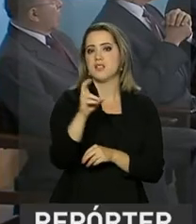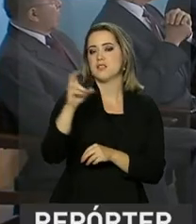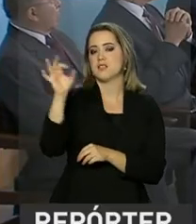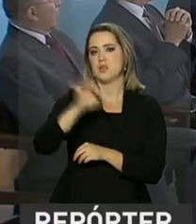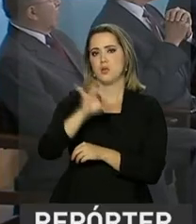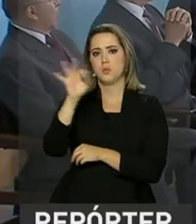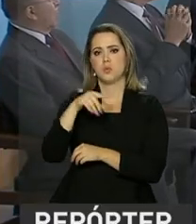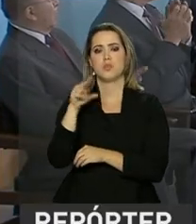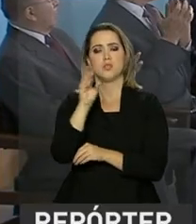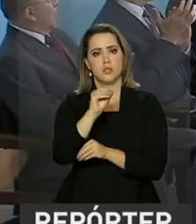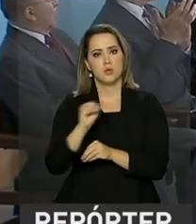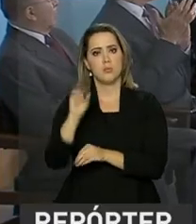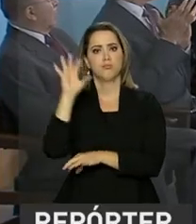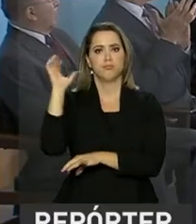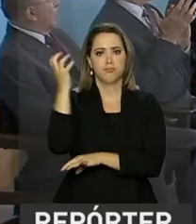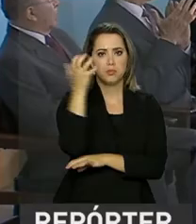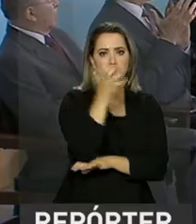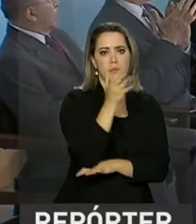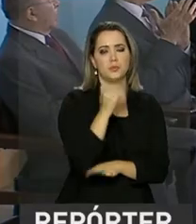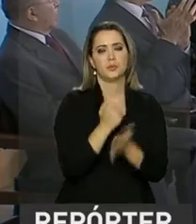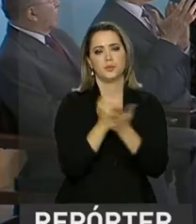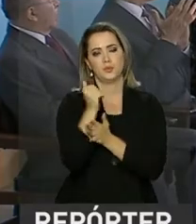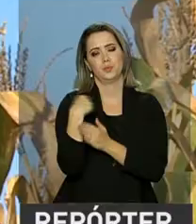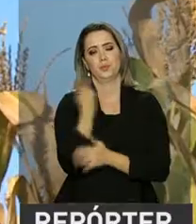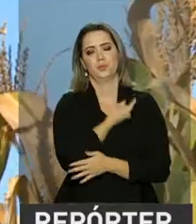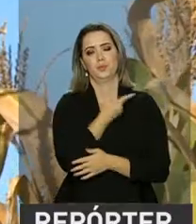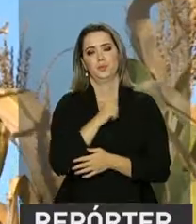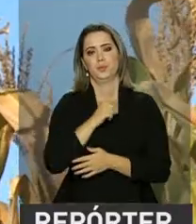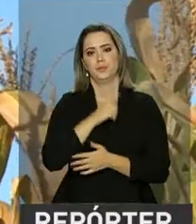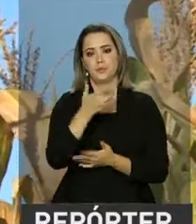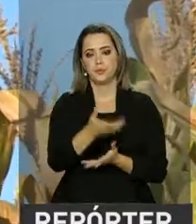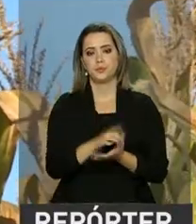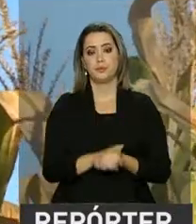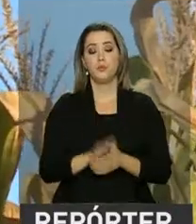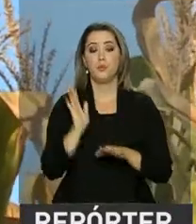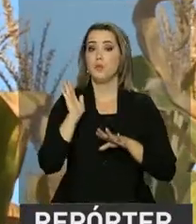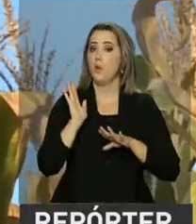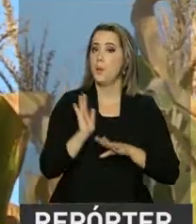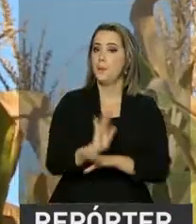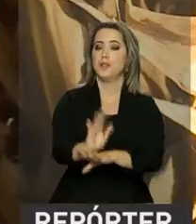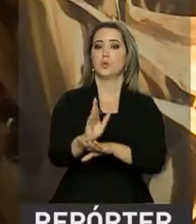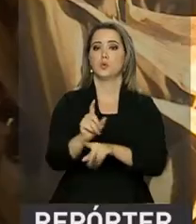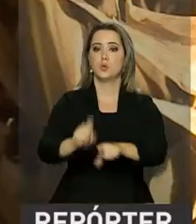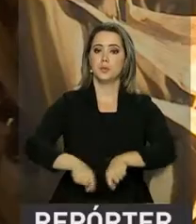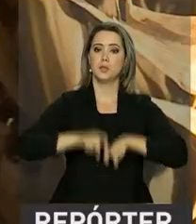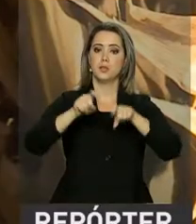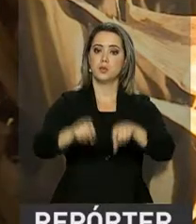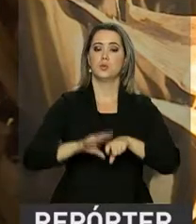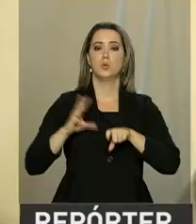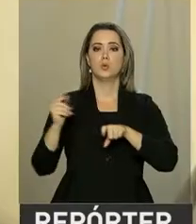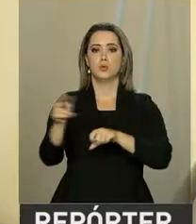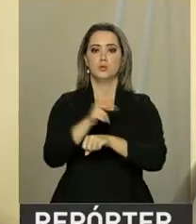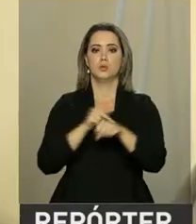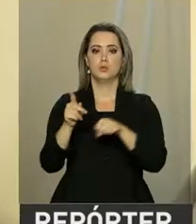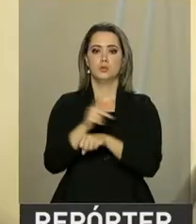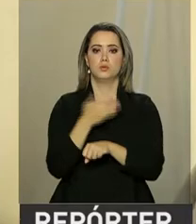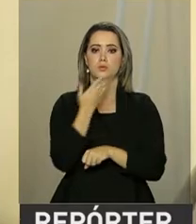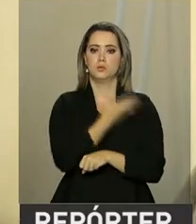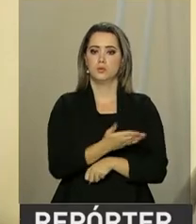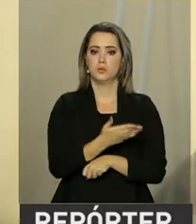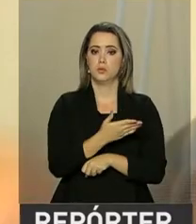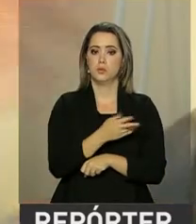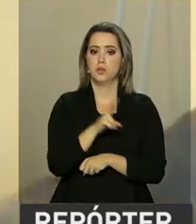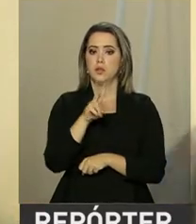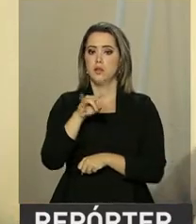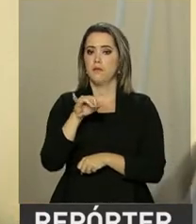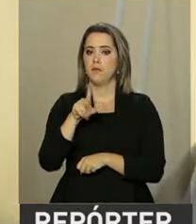das suas florestas originais com um reforço pra agricultores de todo o brasil como o vilson